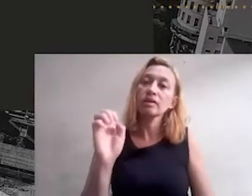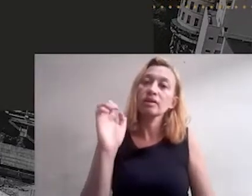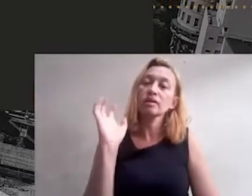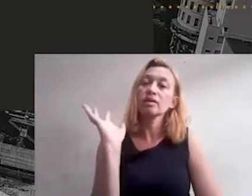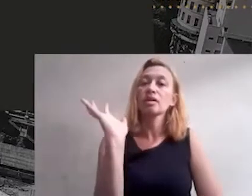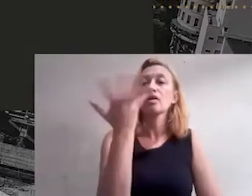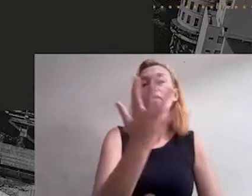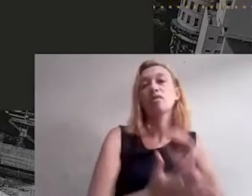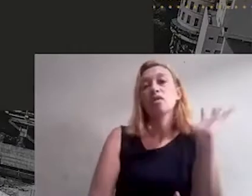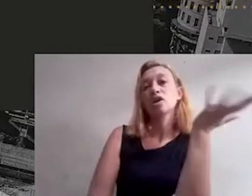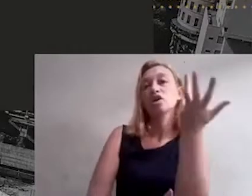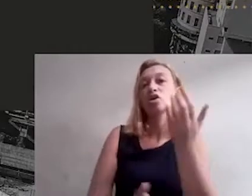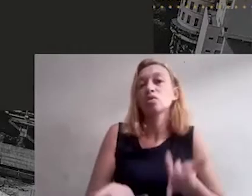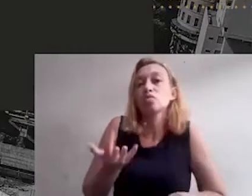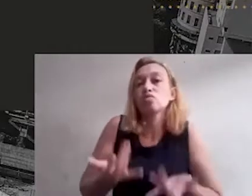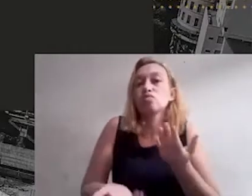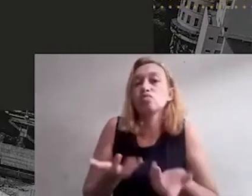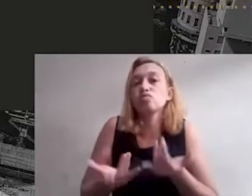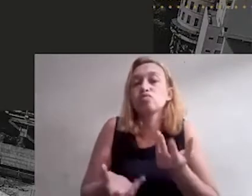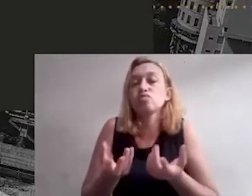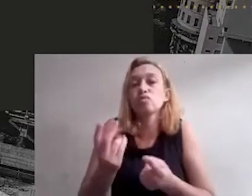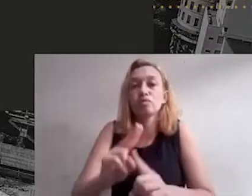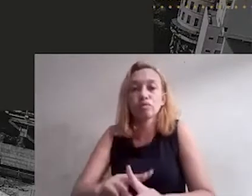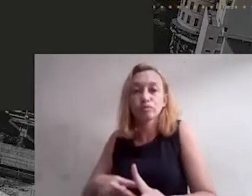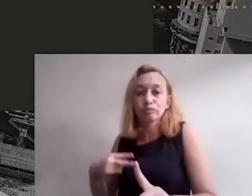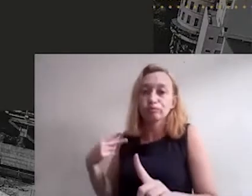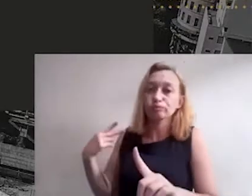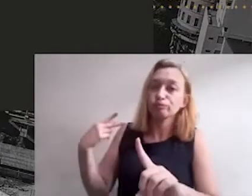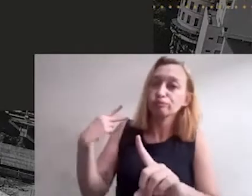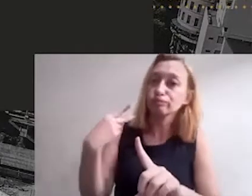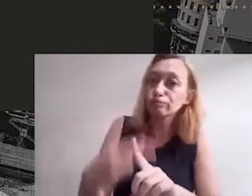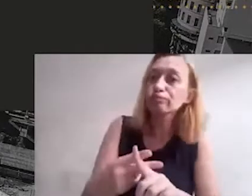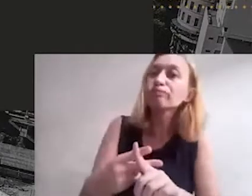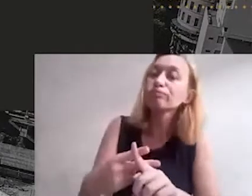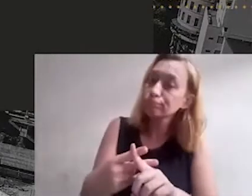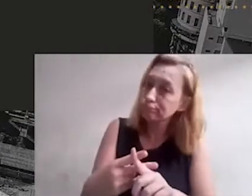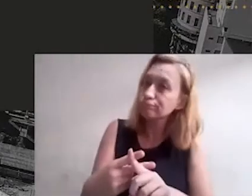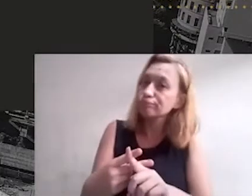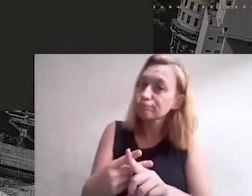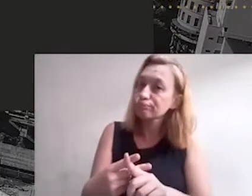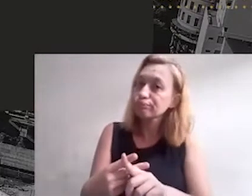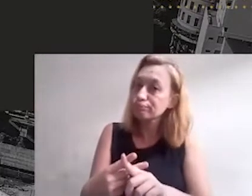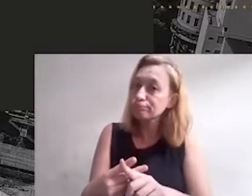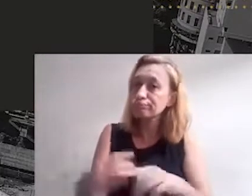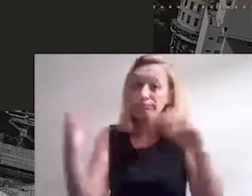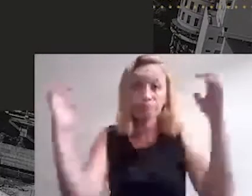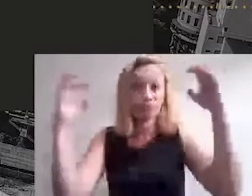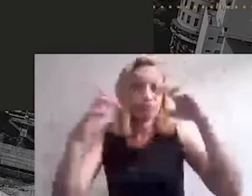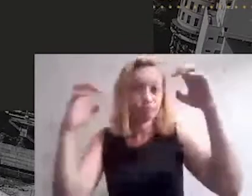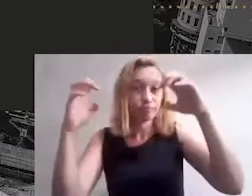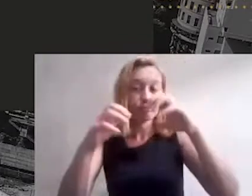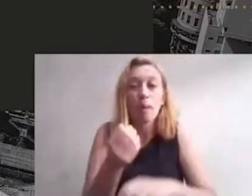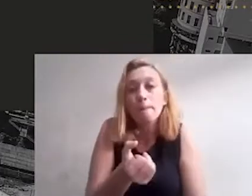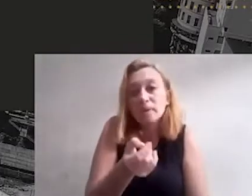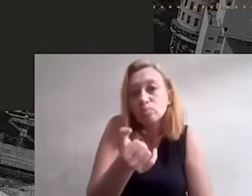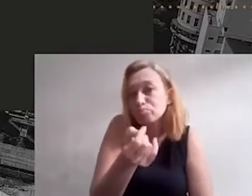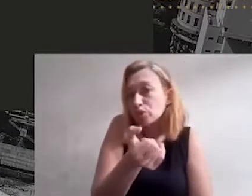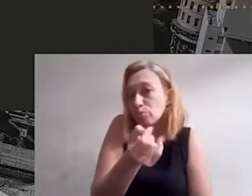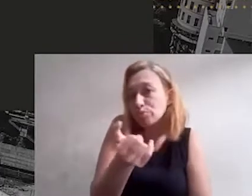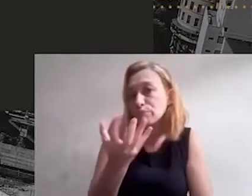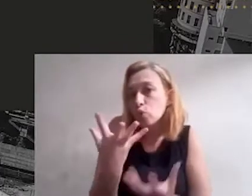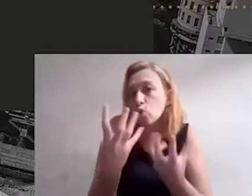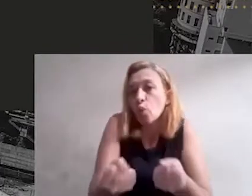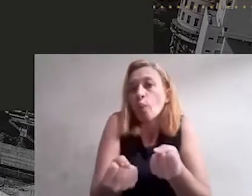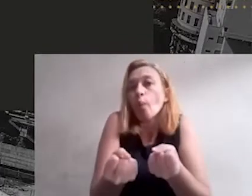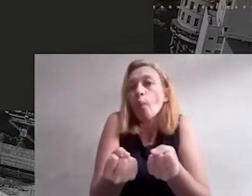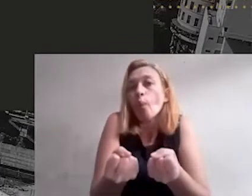a mudança da sazonalidade, né, do regime de chuvas, ou seja, a estação seca está durando mais do que